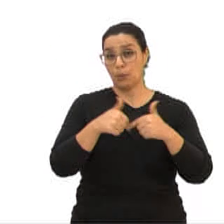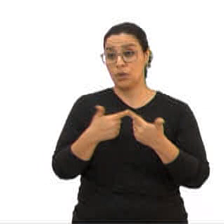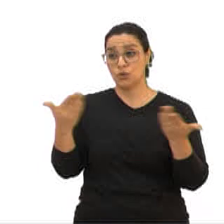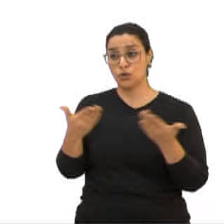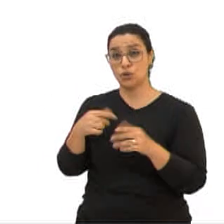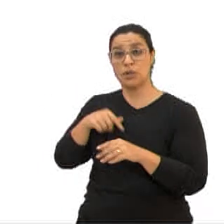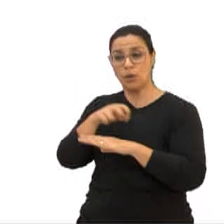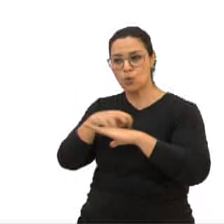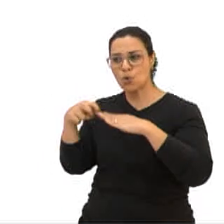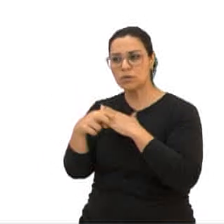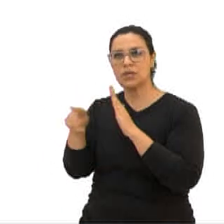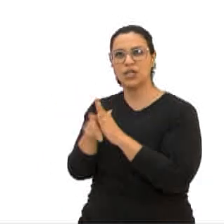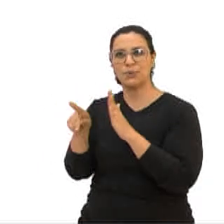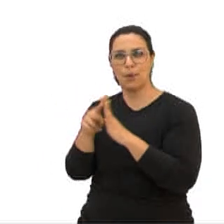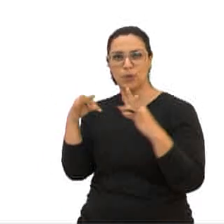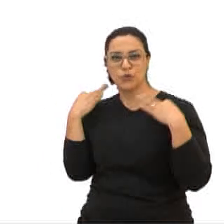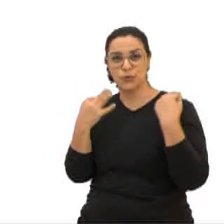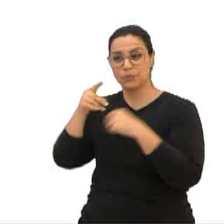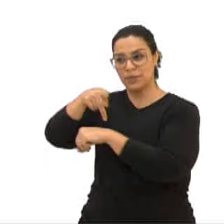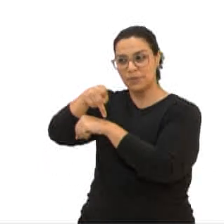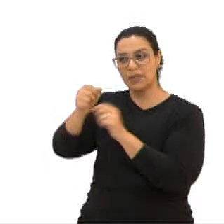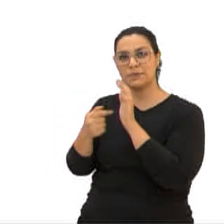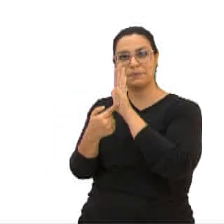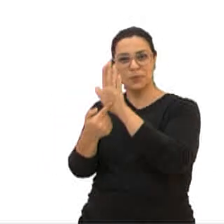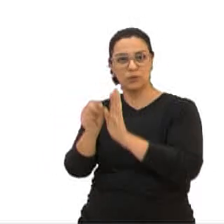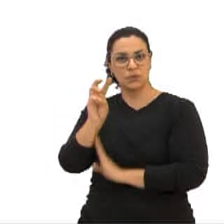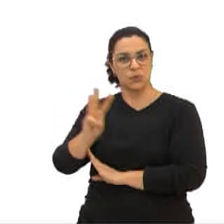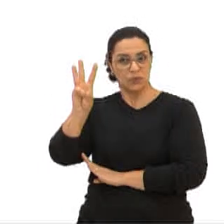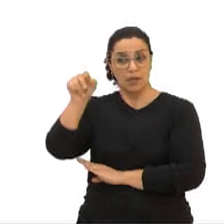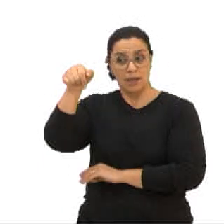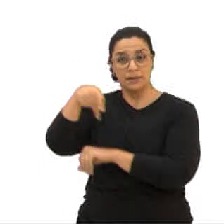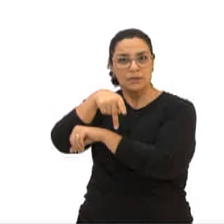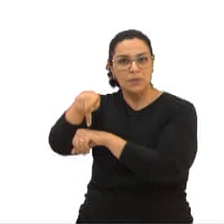próprio Conselho de Turismo finlandês indica no seu site, o